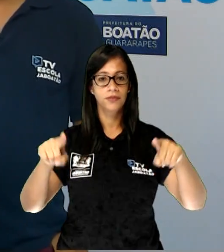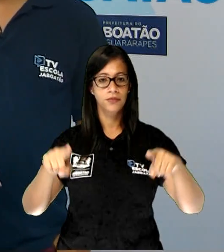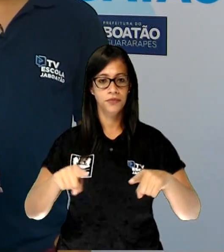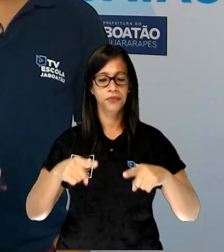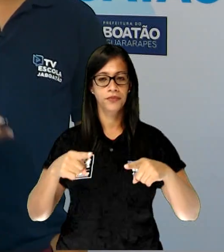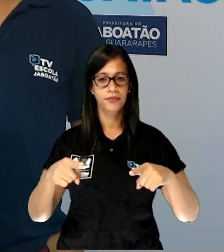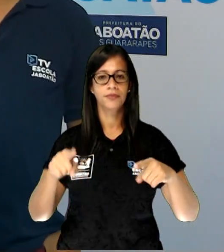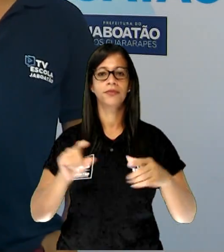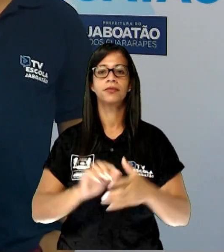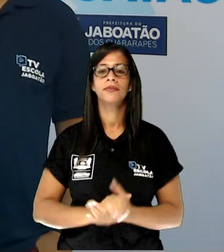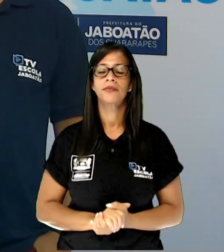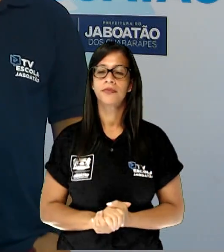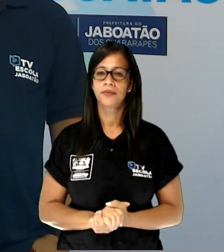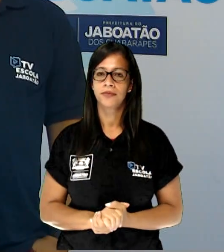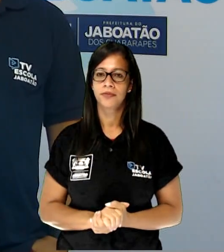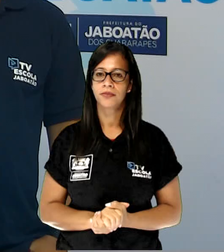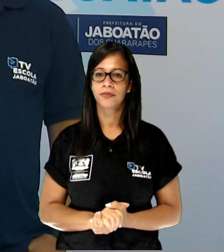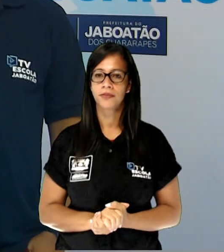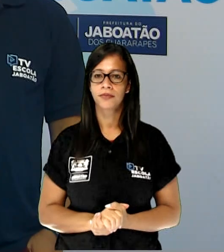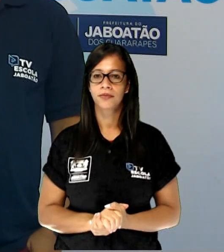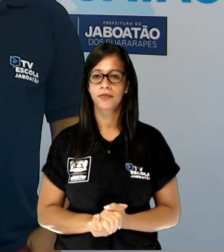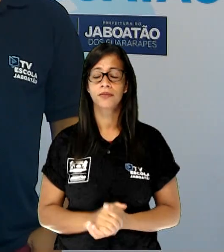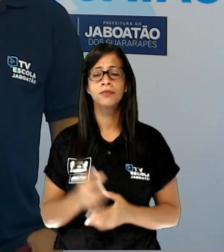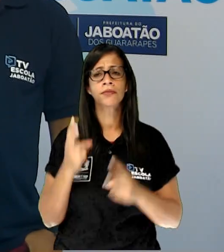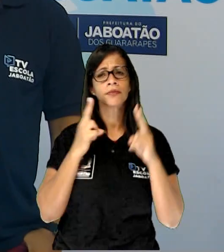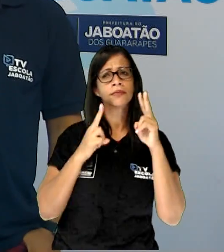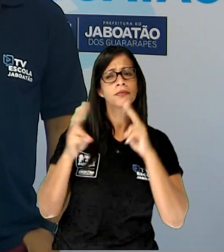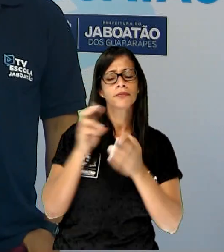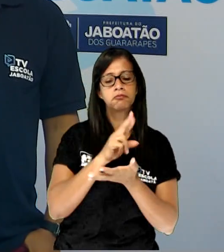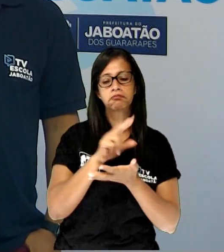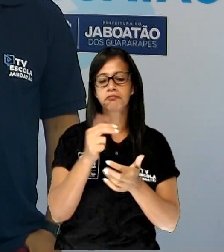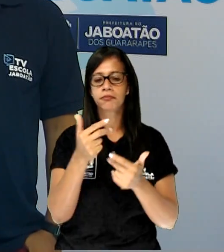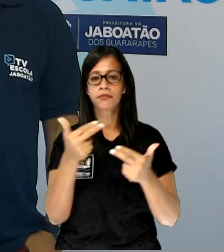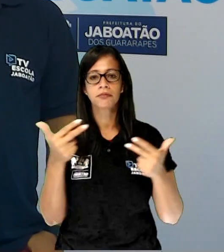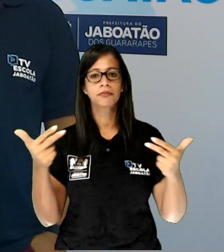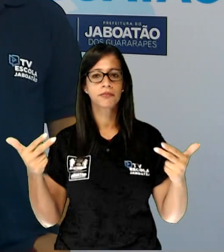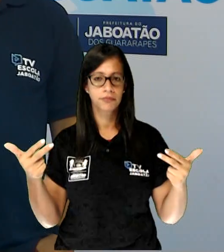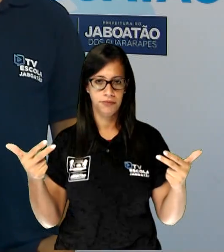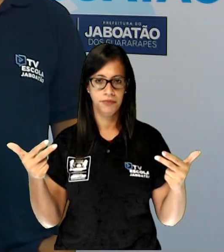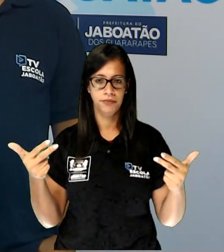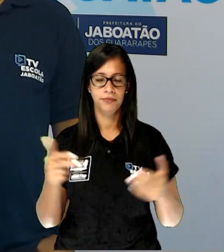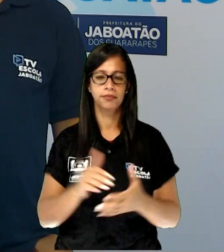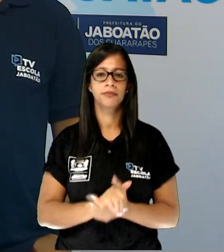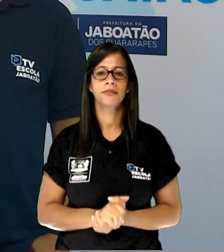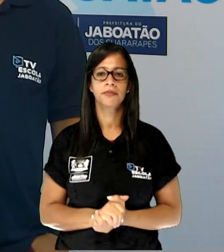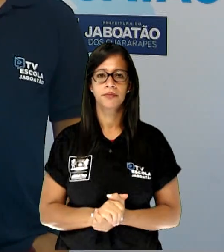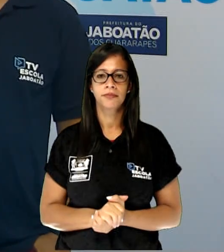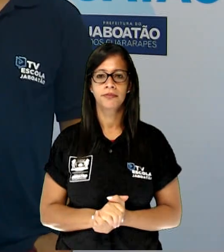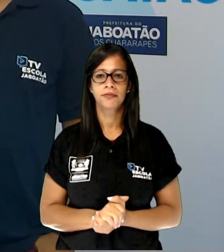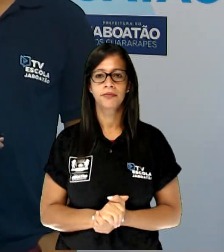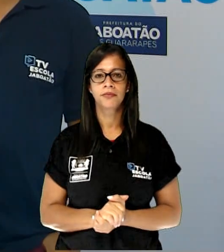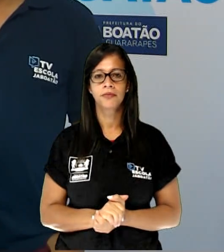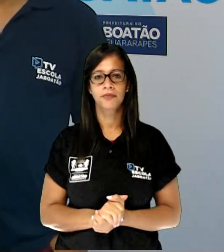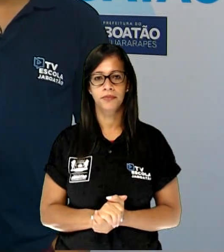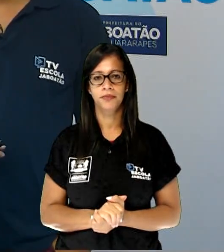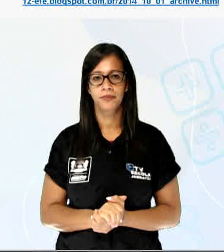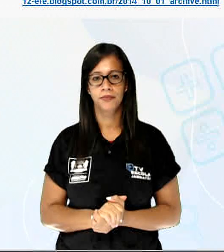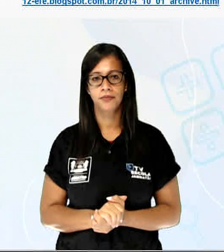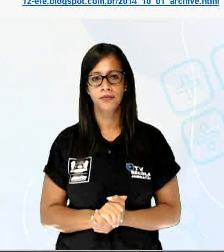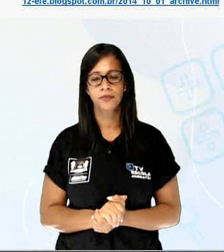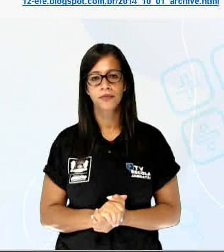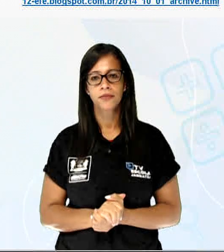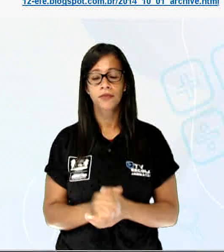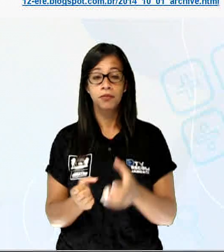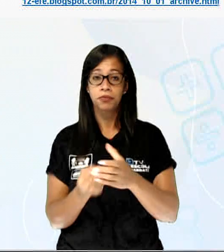ok? Vamos ver os instrumentos, as origens e tudo o que há. Vamos lá. As origens.